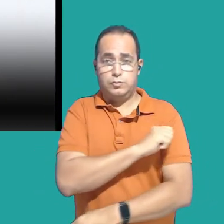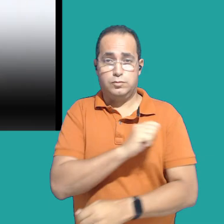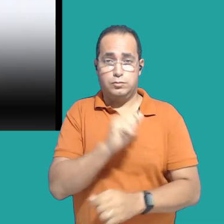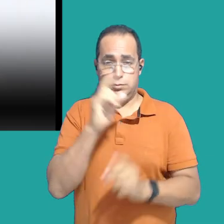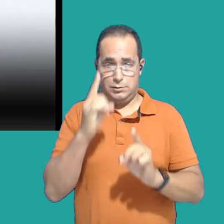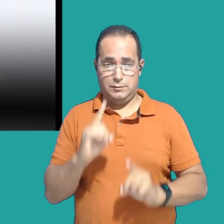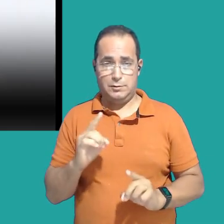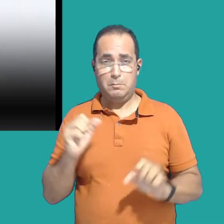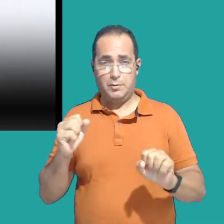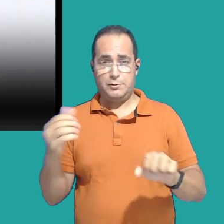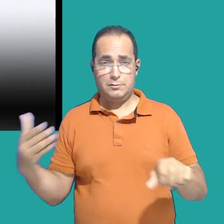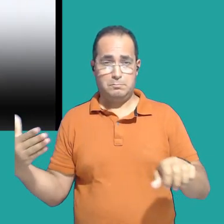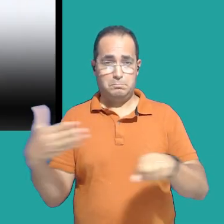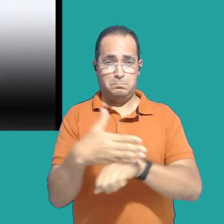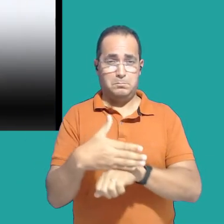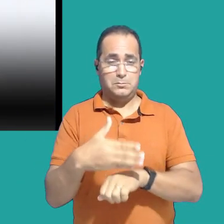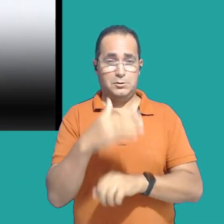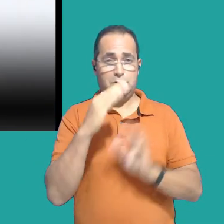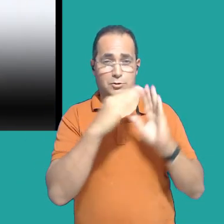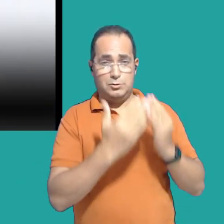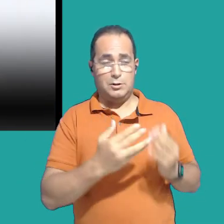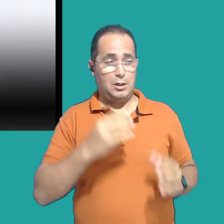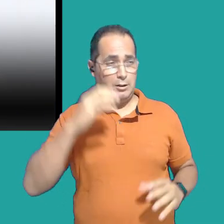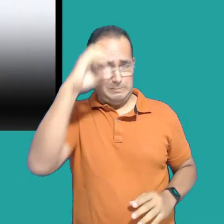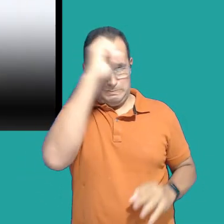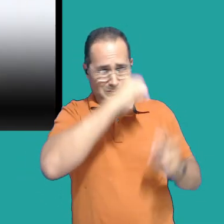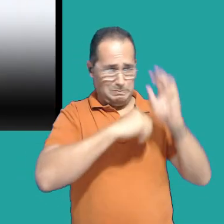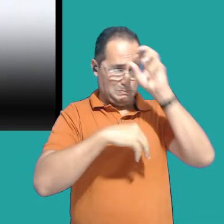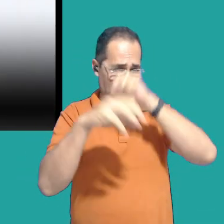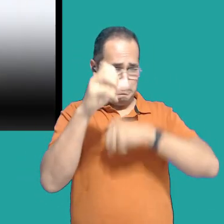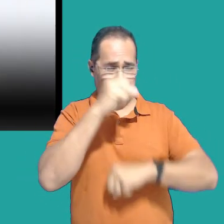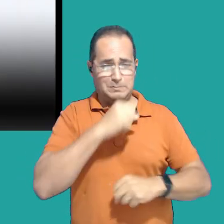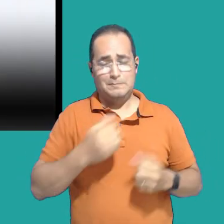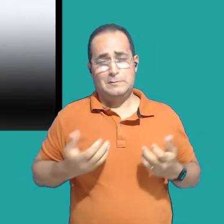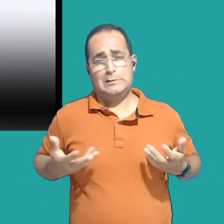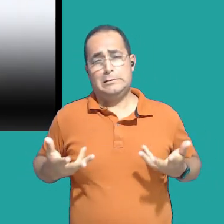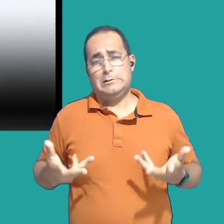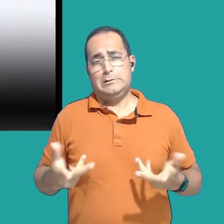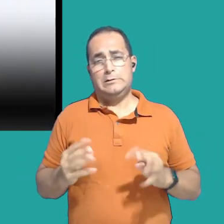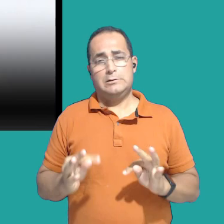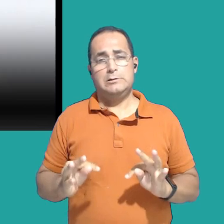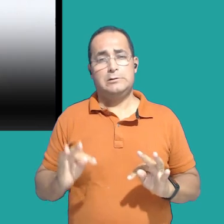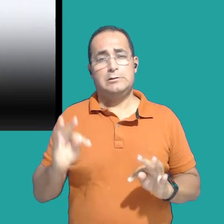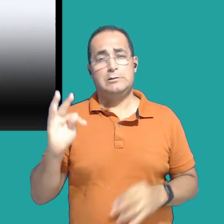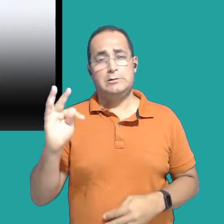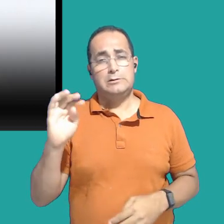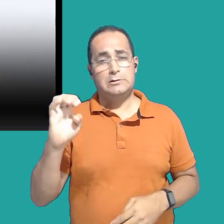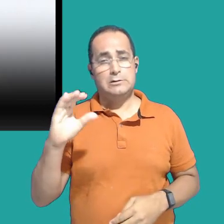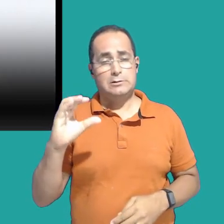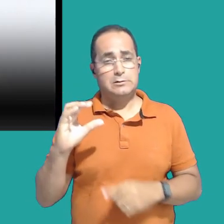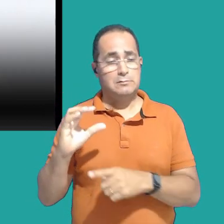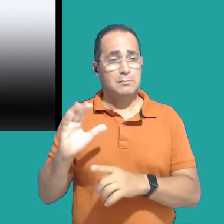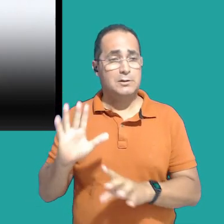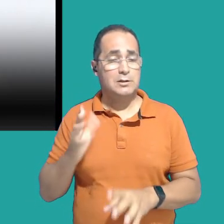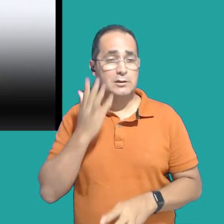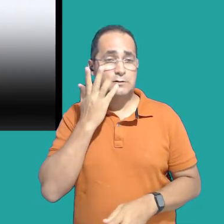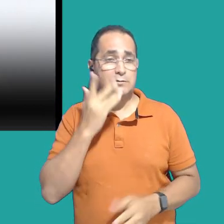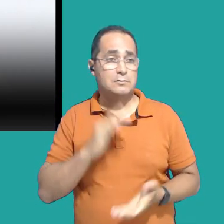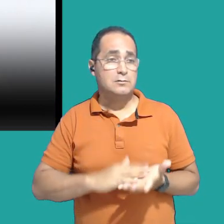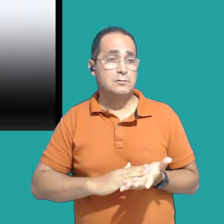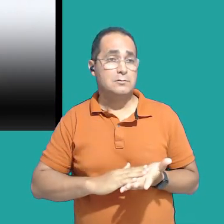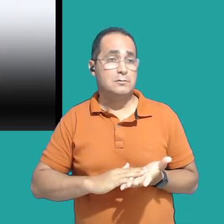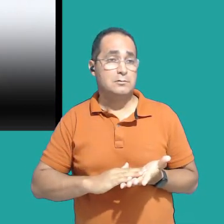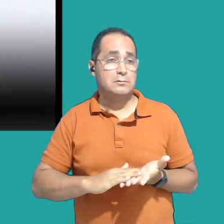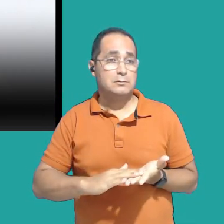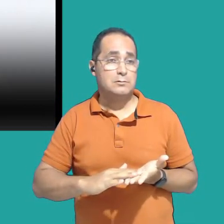com deficiência pode chegar na escola, aí você aprendeu um monte de coisa, domina várias tecnologias assistivas, mas a criança